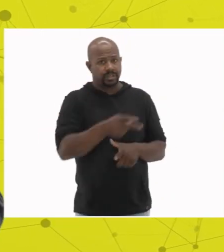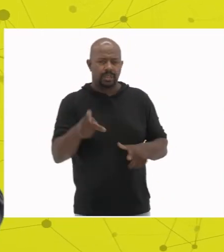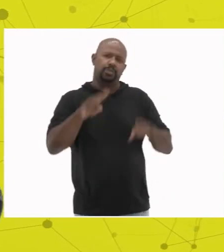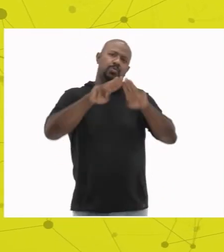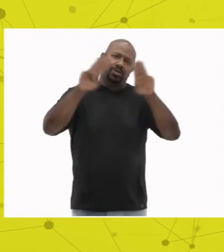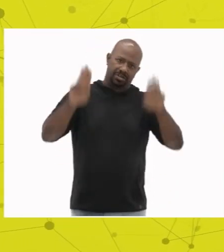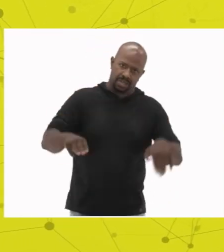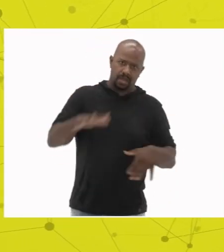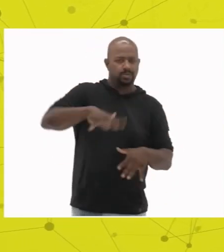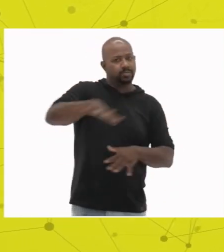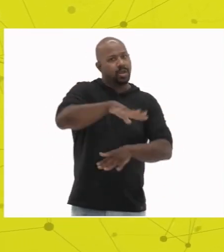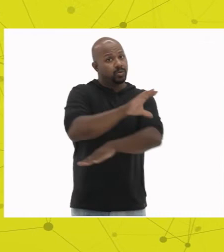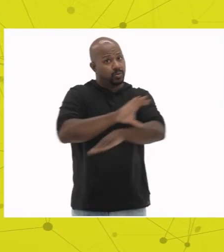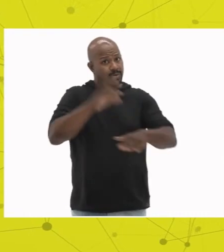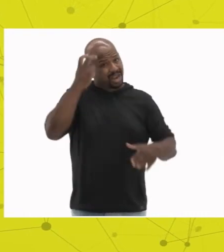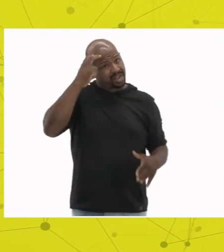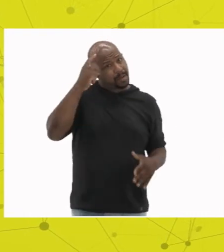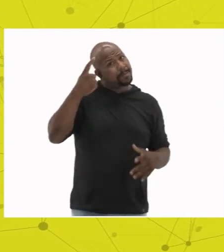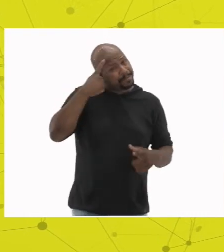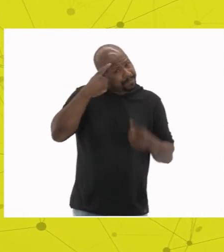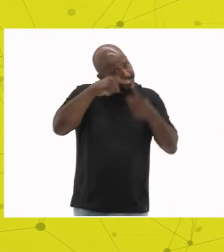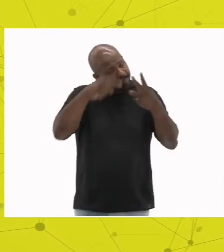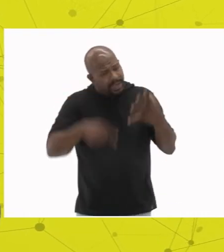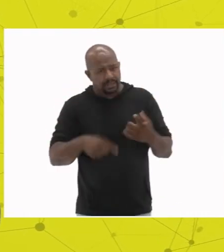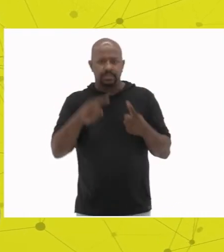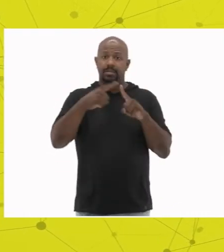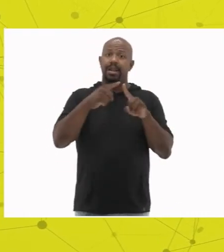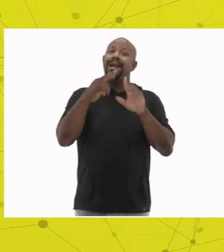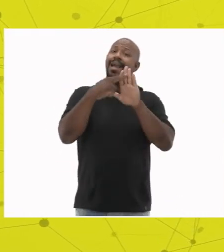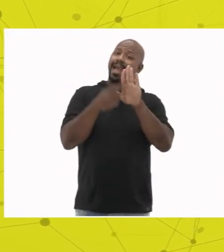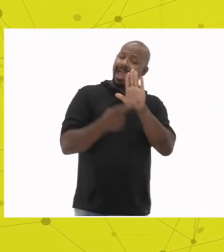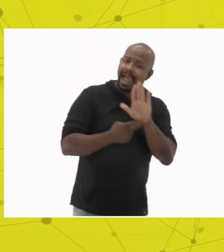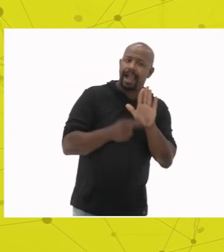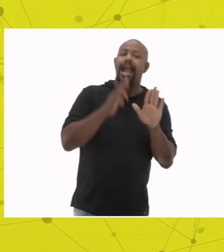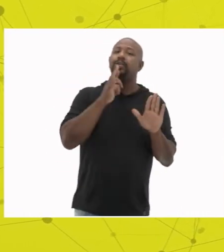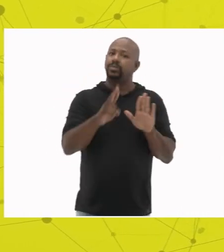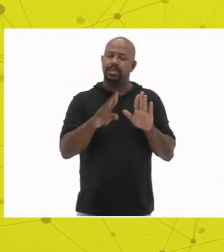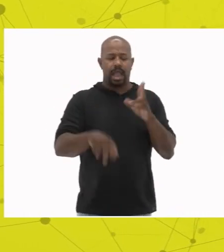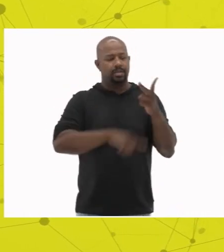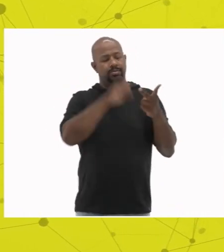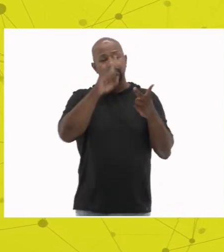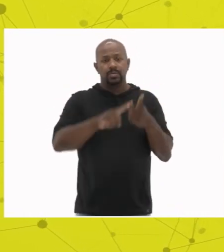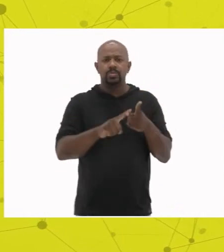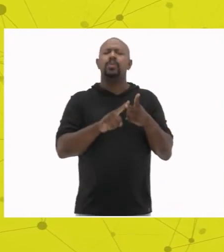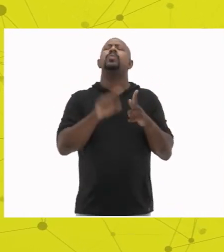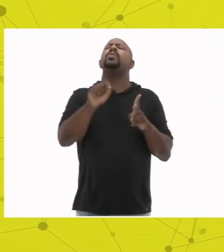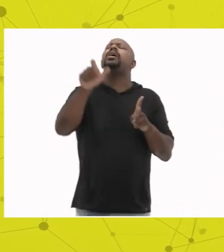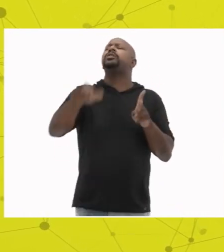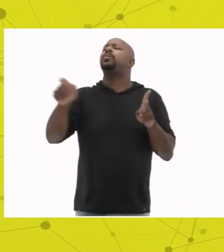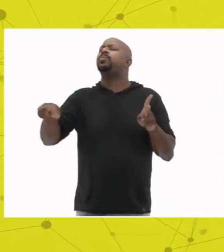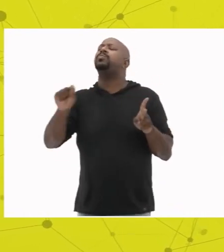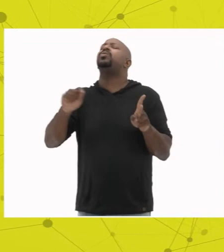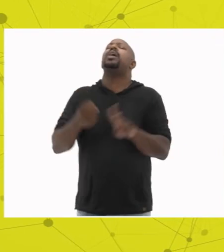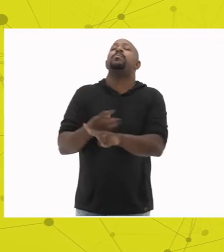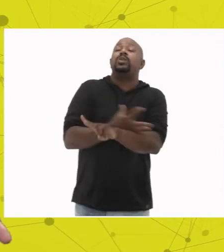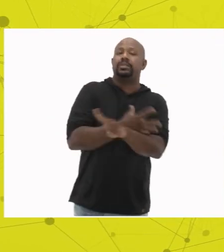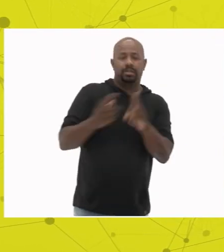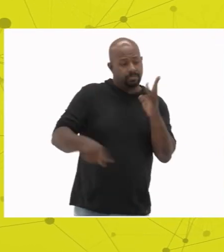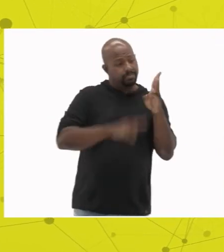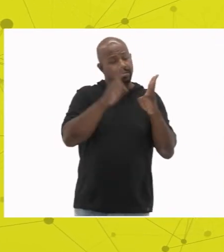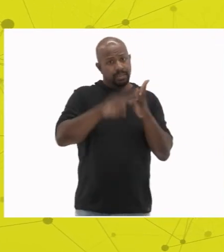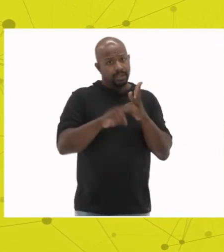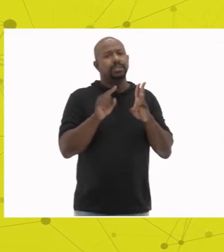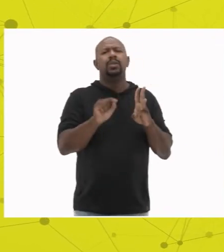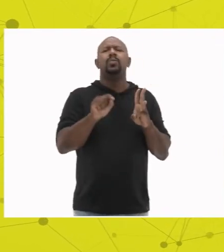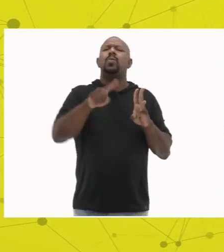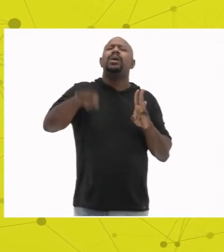culturais. Pense nessas etapas. Primeiro, nas regras e resultados previstos. Segundo, quais são os públicos e o que emociona.